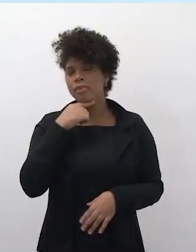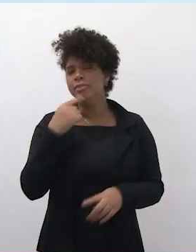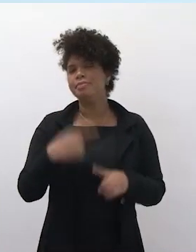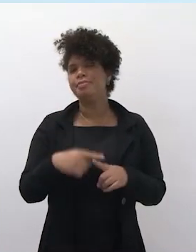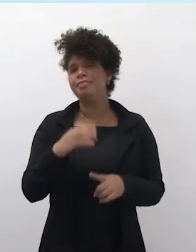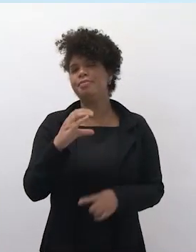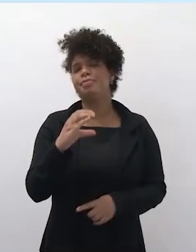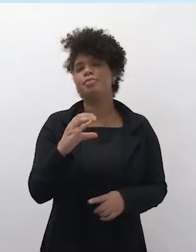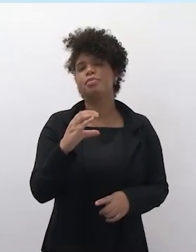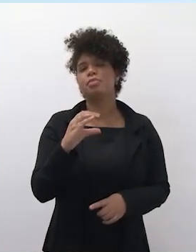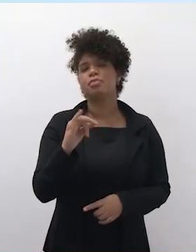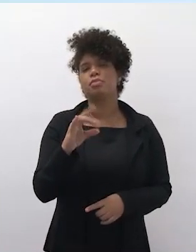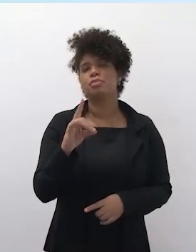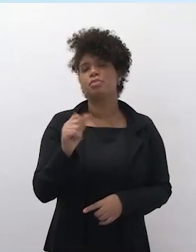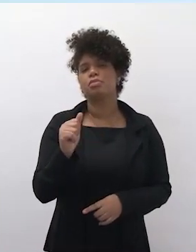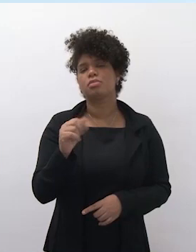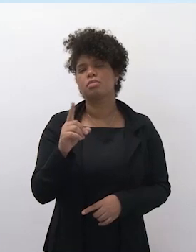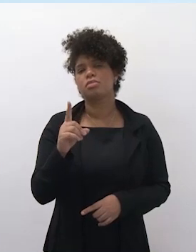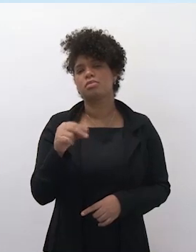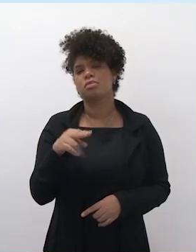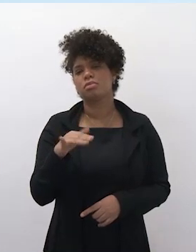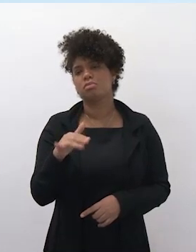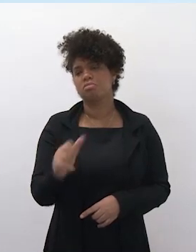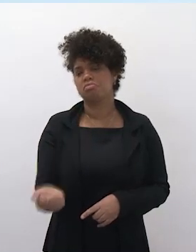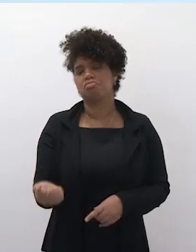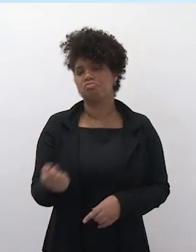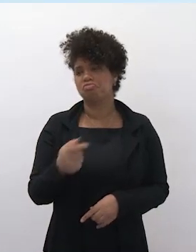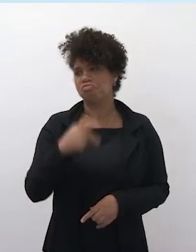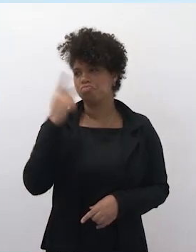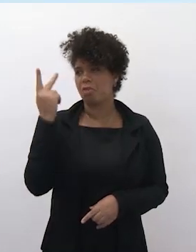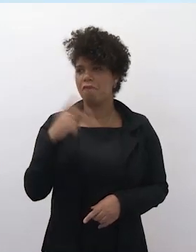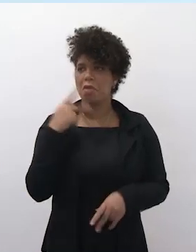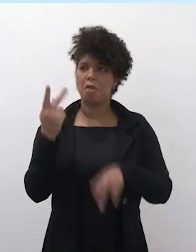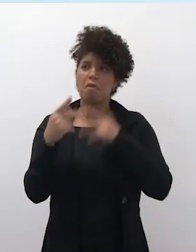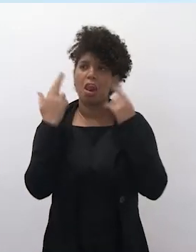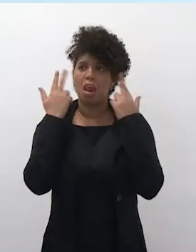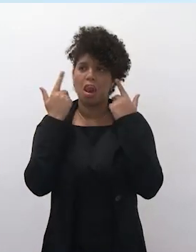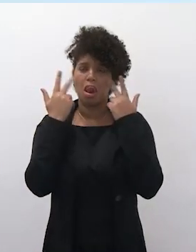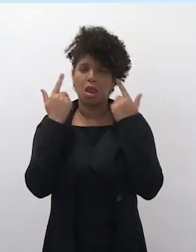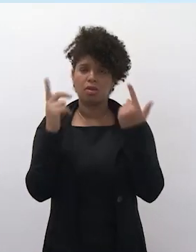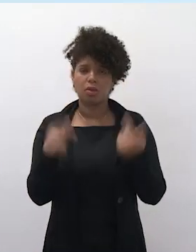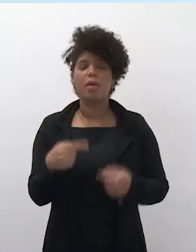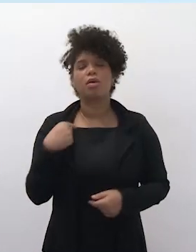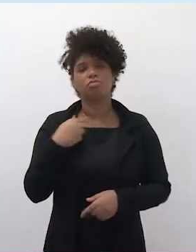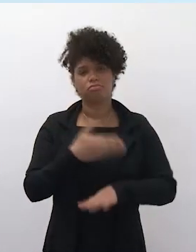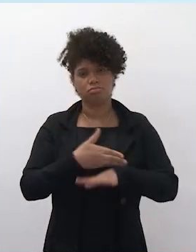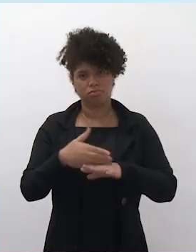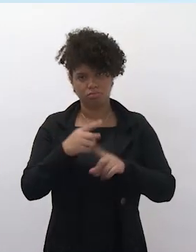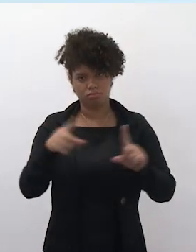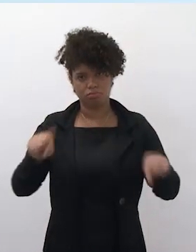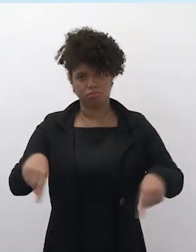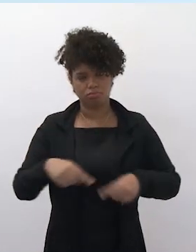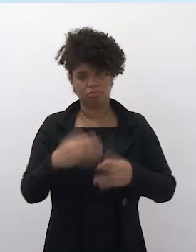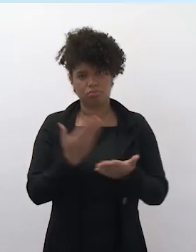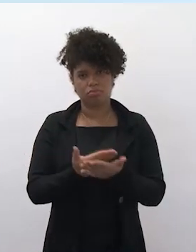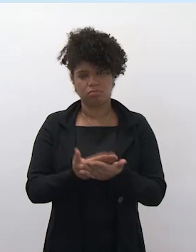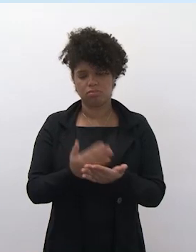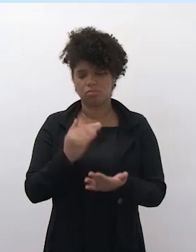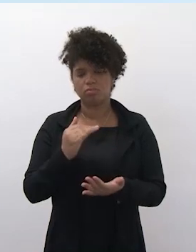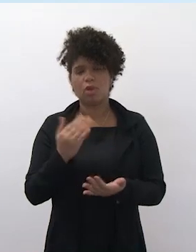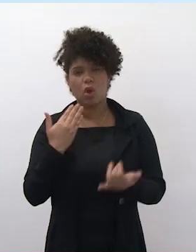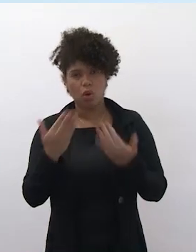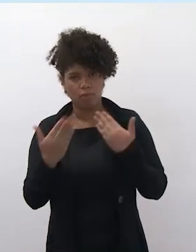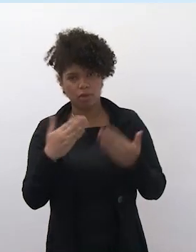tão banalizado? Eu, quando estava em sala de aula, também discutia muito com os estudantes a respeito dessa banalização do